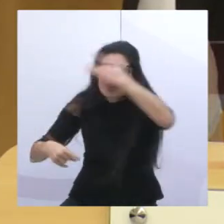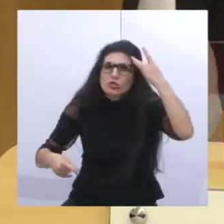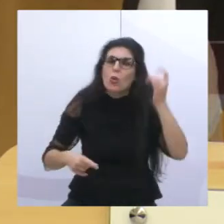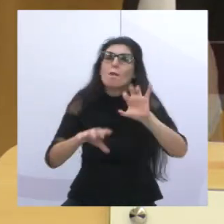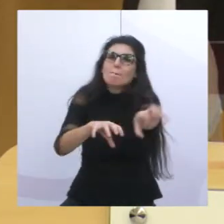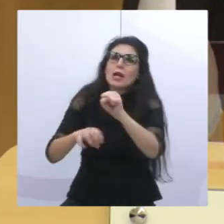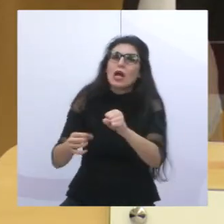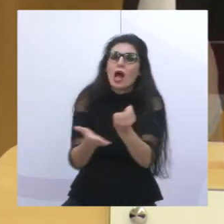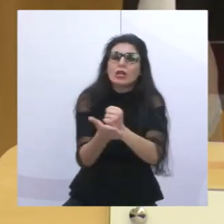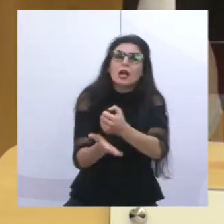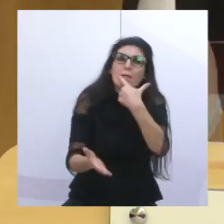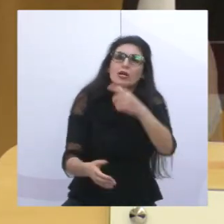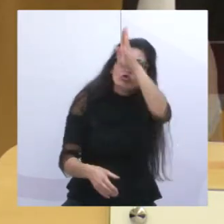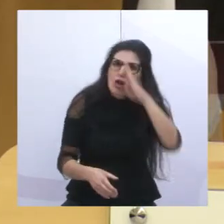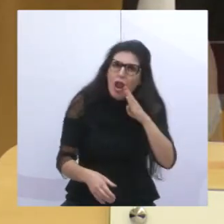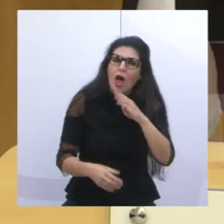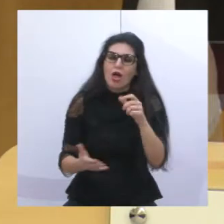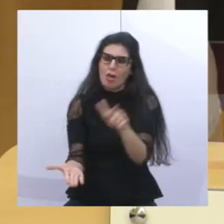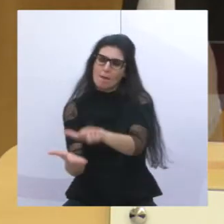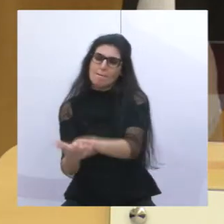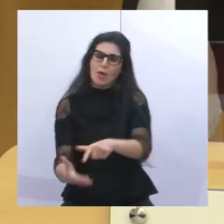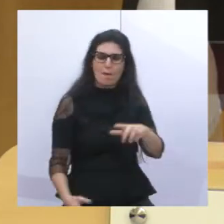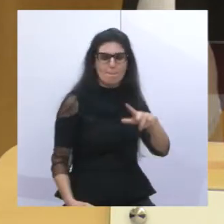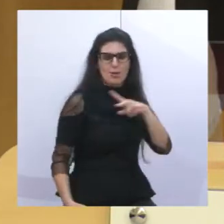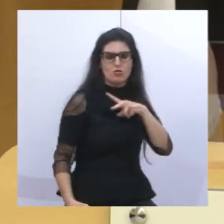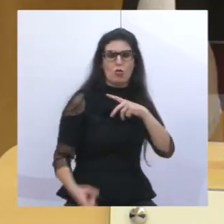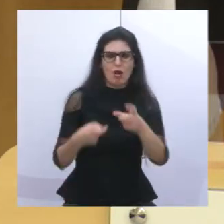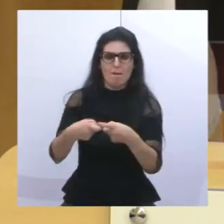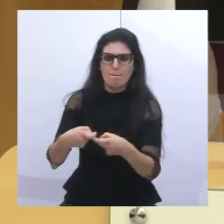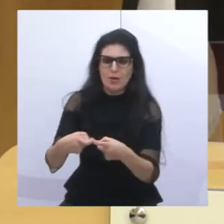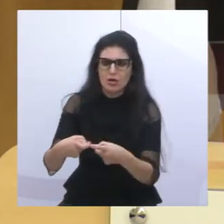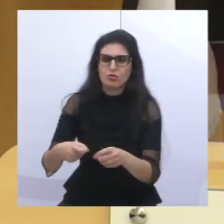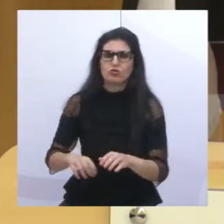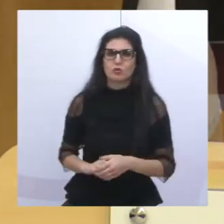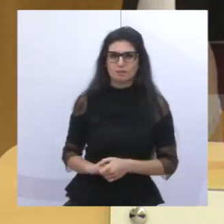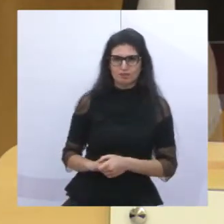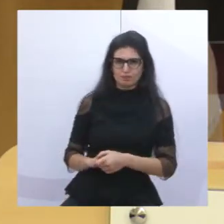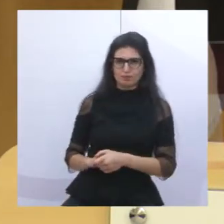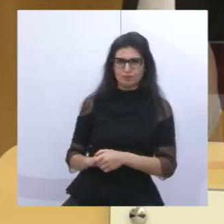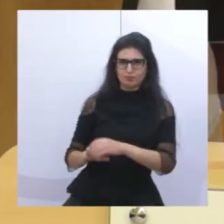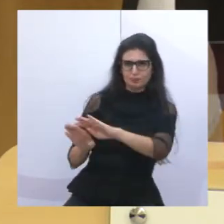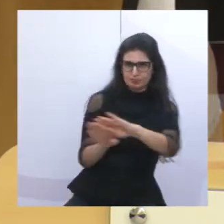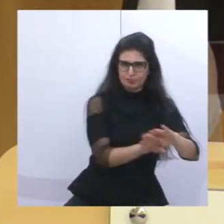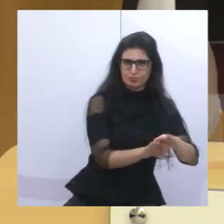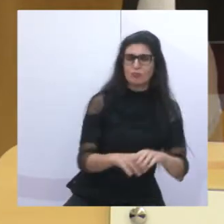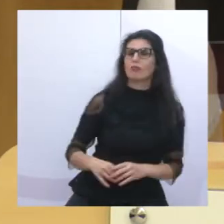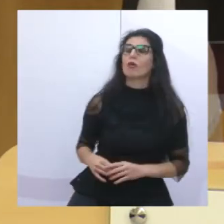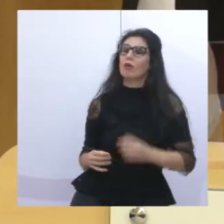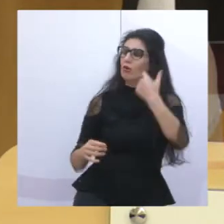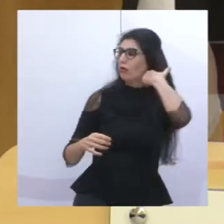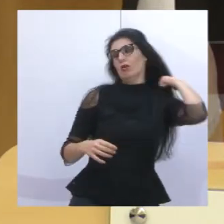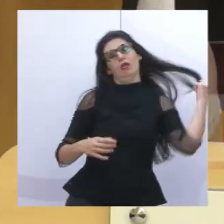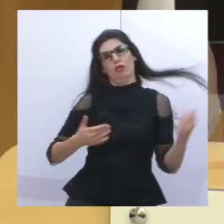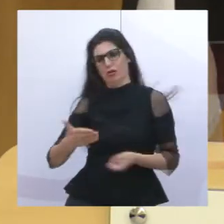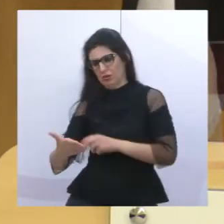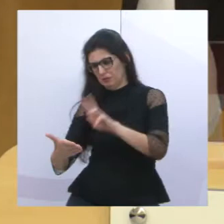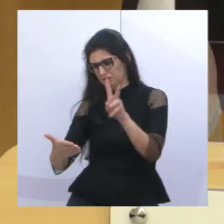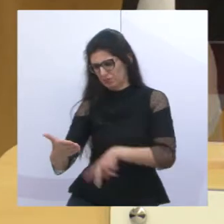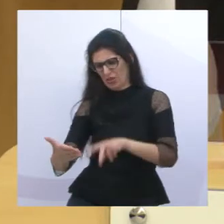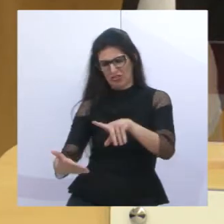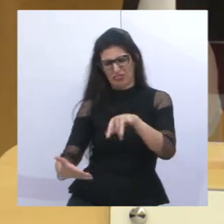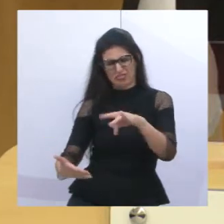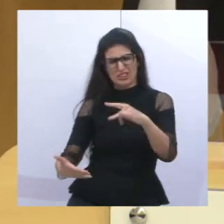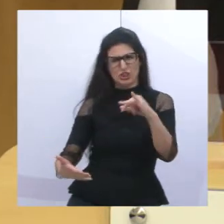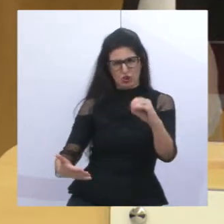forma apresentada, contém vícios. Bom, até aí tudo bem, enfim, né? Ficou vago. Mas quando ele fala isso aqui,